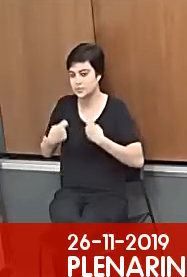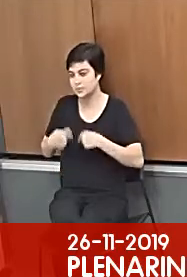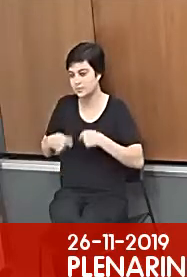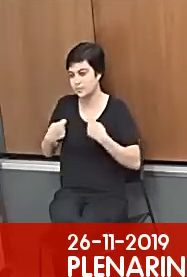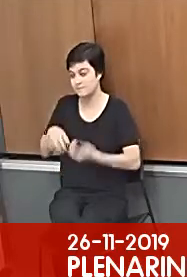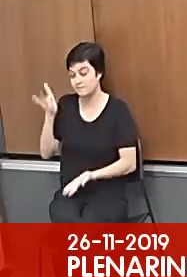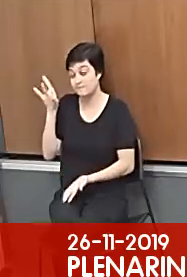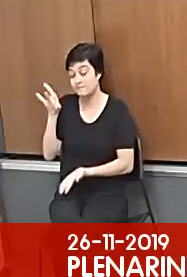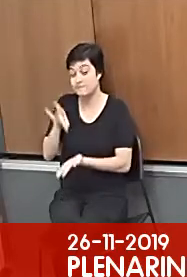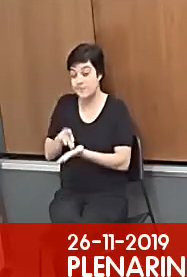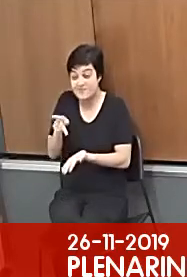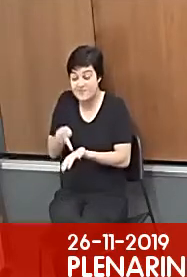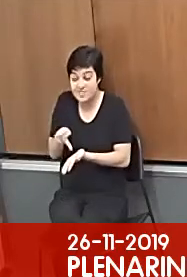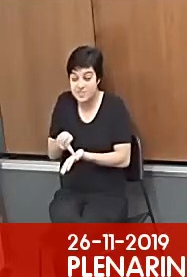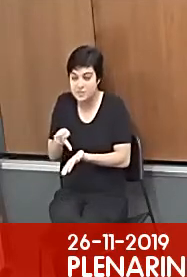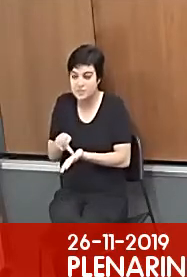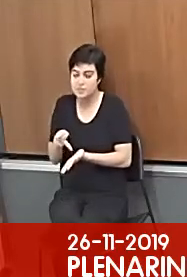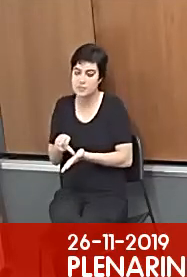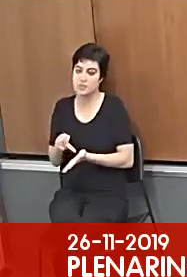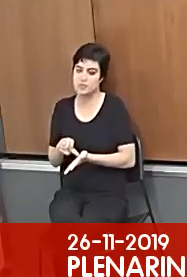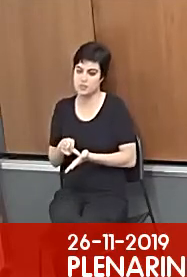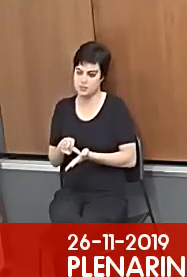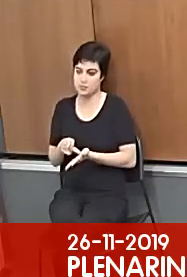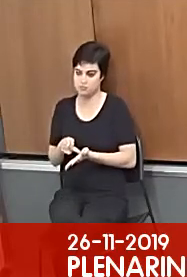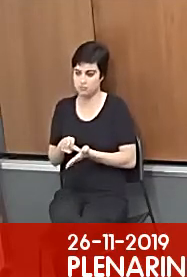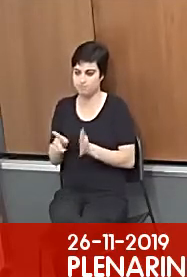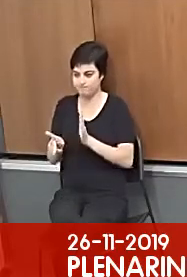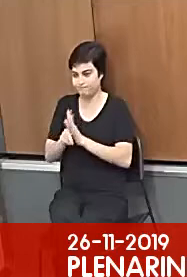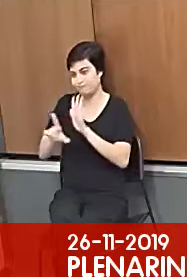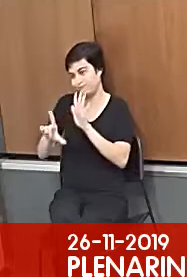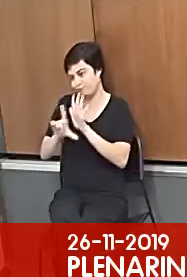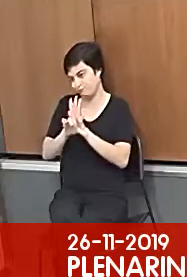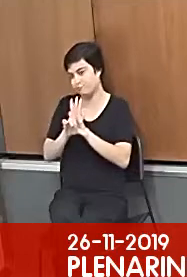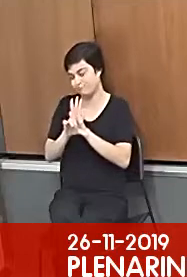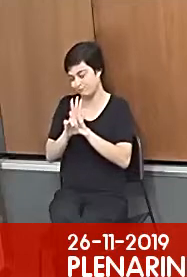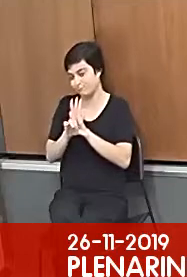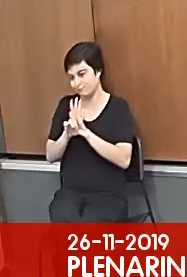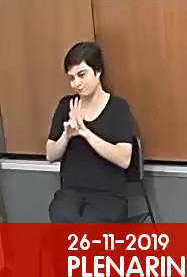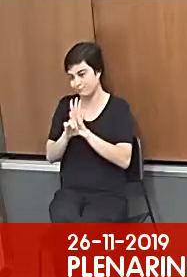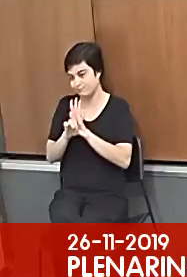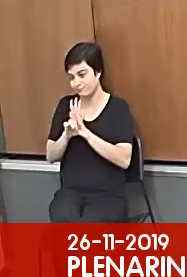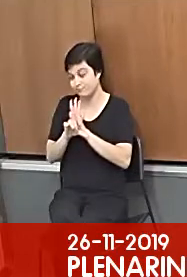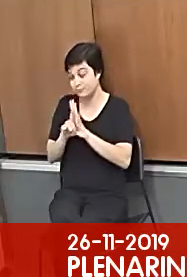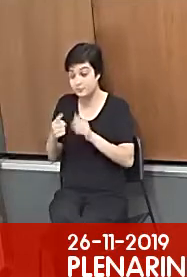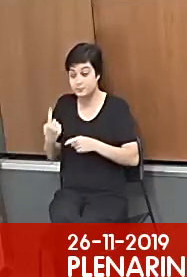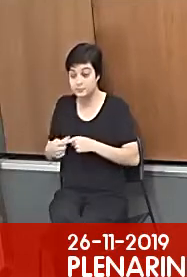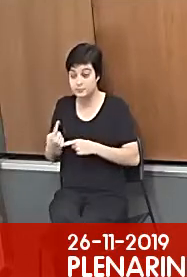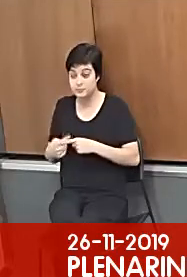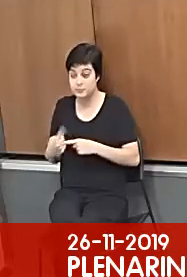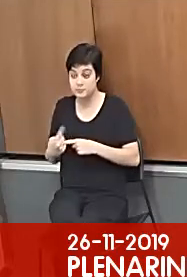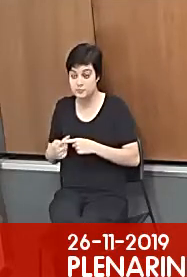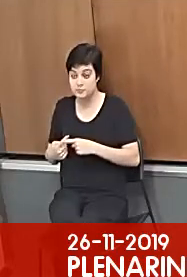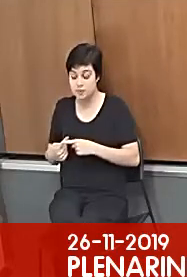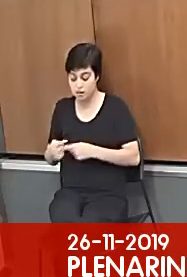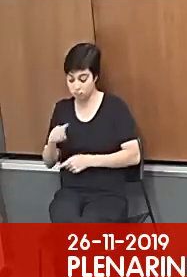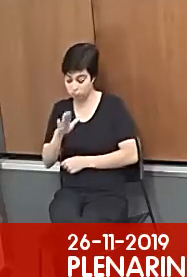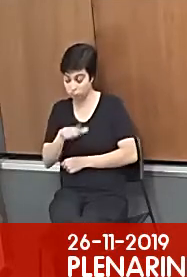necessidade, a real necessidade desta lei. Por quê? Uma